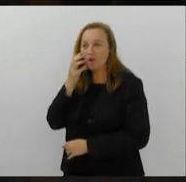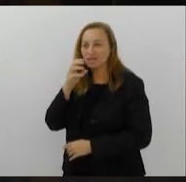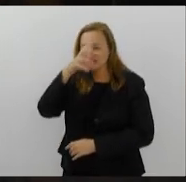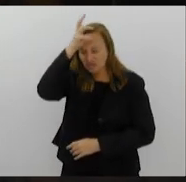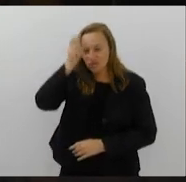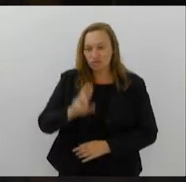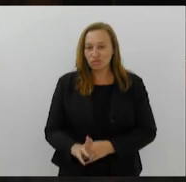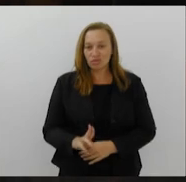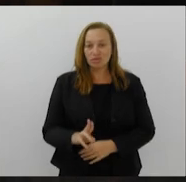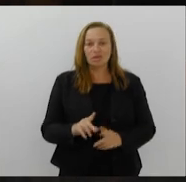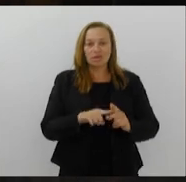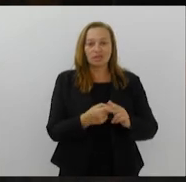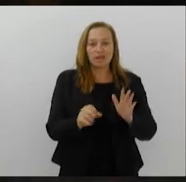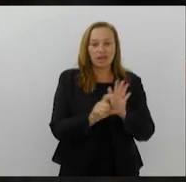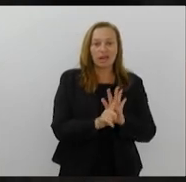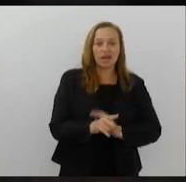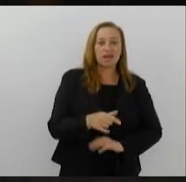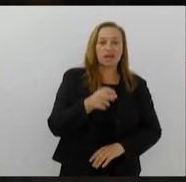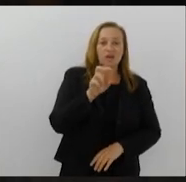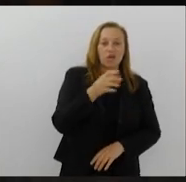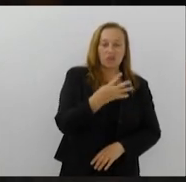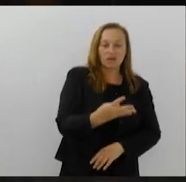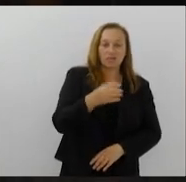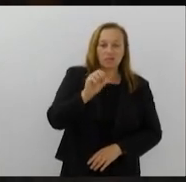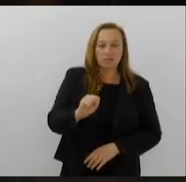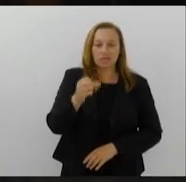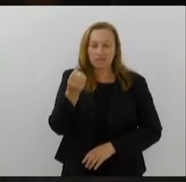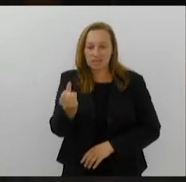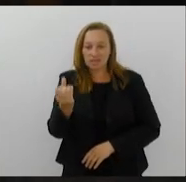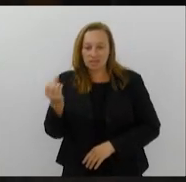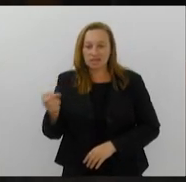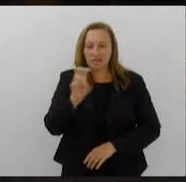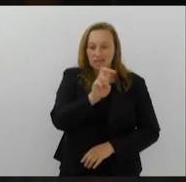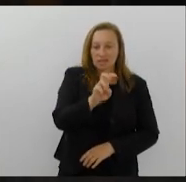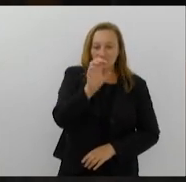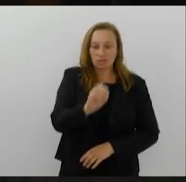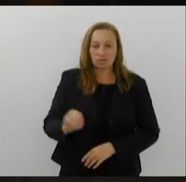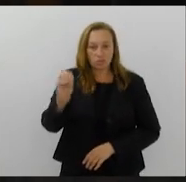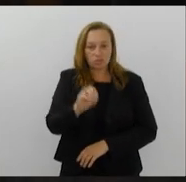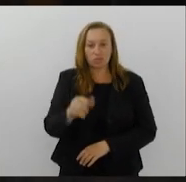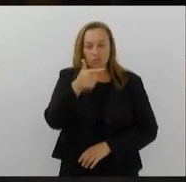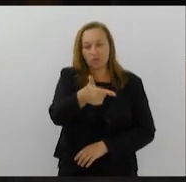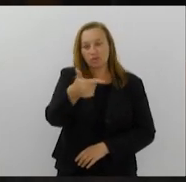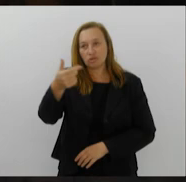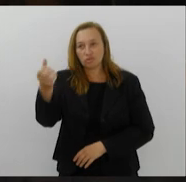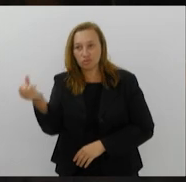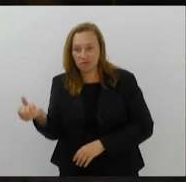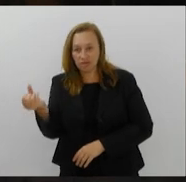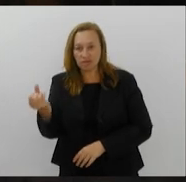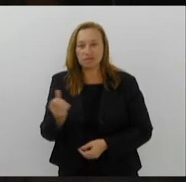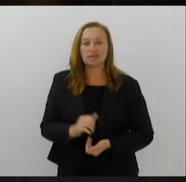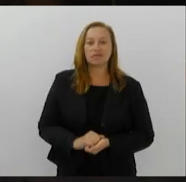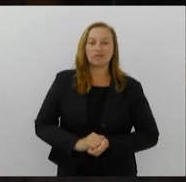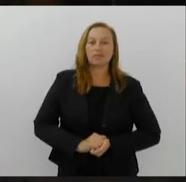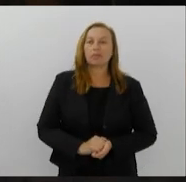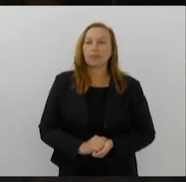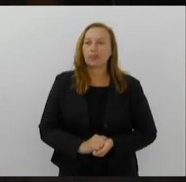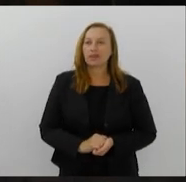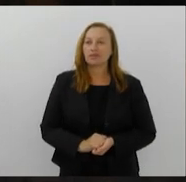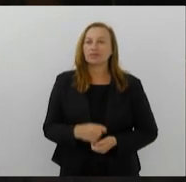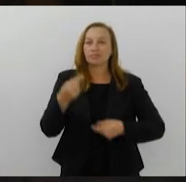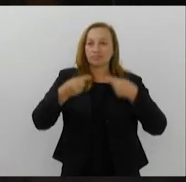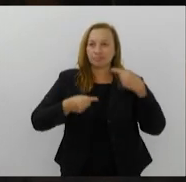Ju, que altera a lei número 4.866, de 5 de outubro de 2006.